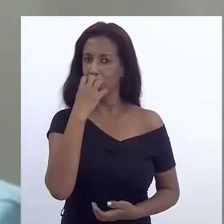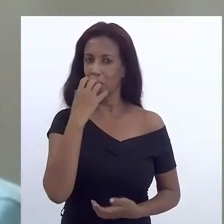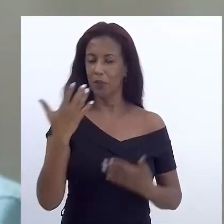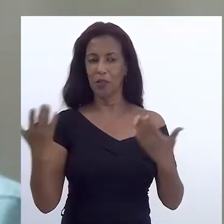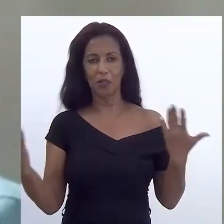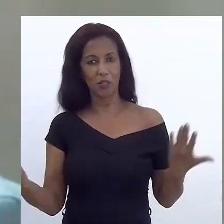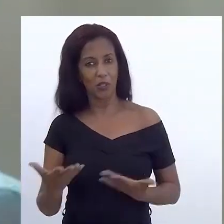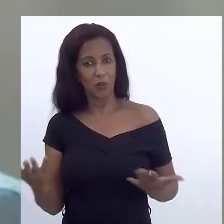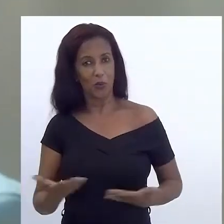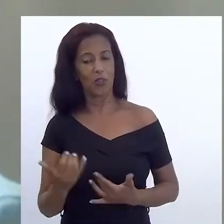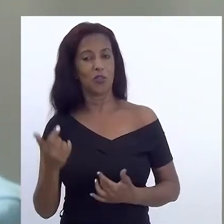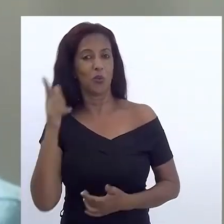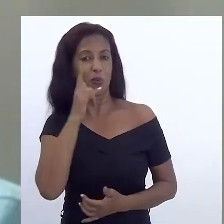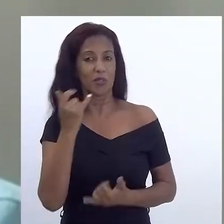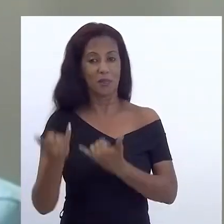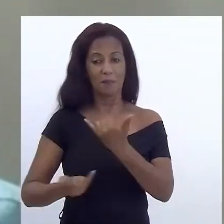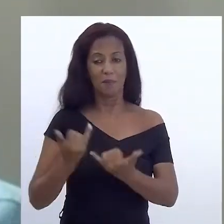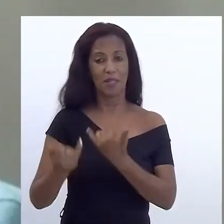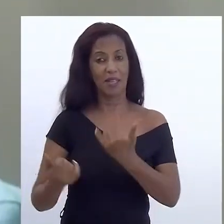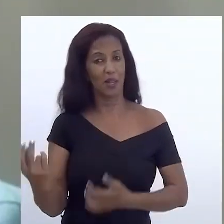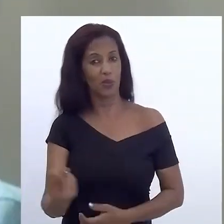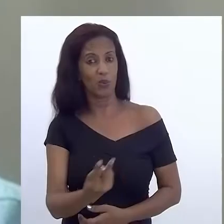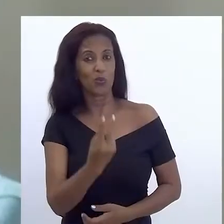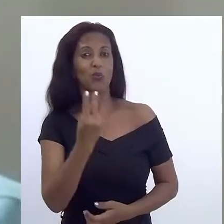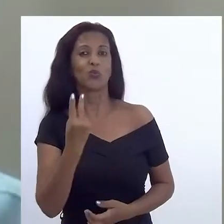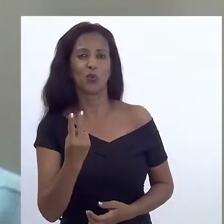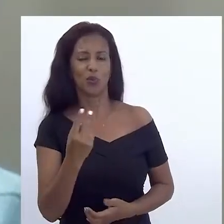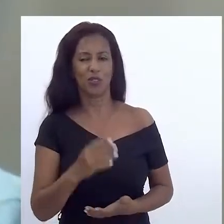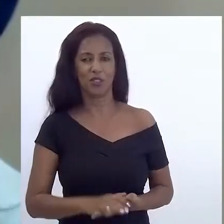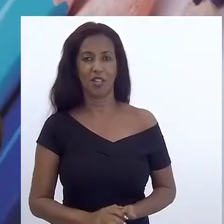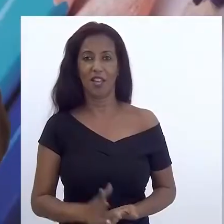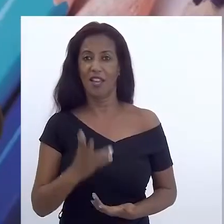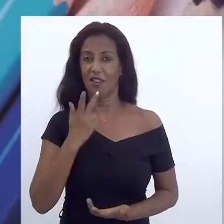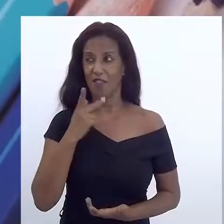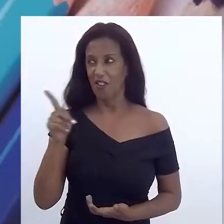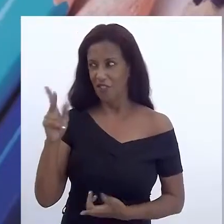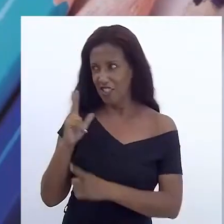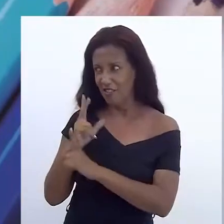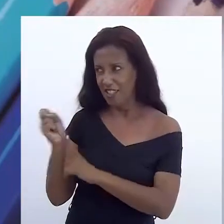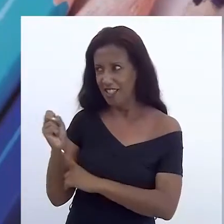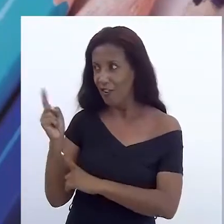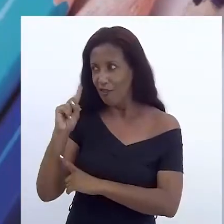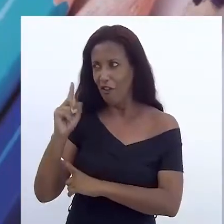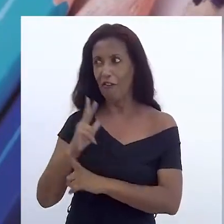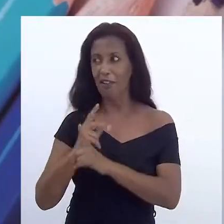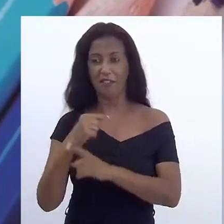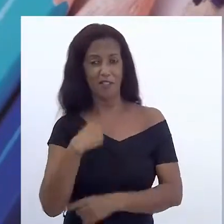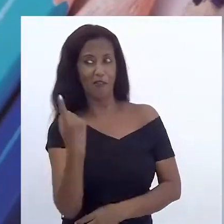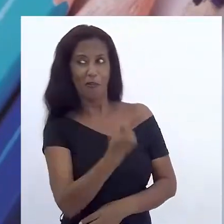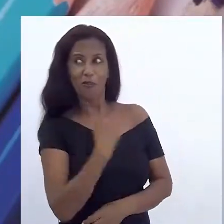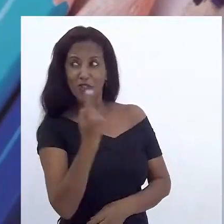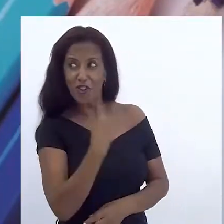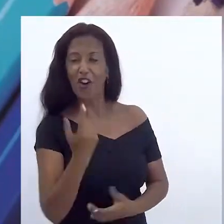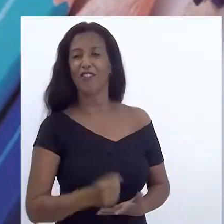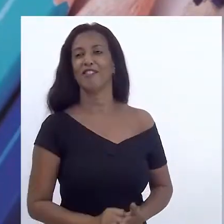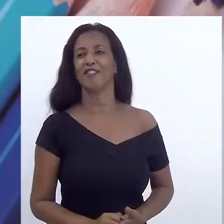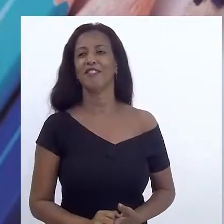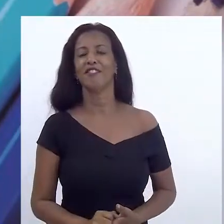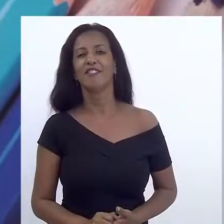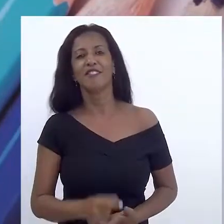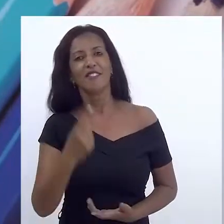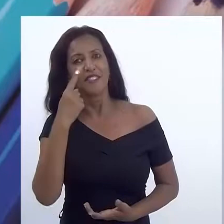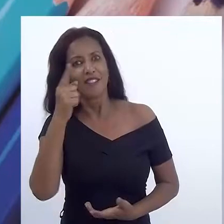deles. Aí eu falei, não, quem não ganhou o dia não foi você, fomos nós. Fomos nós. Mas você viu, o pessoal que está em casa, gente, quando a